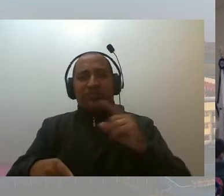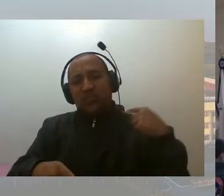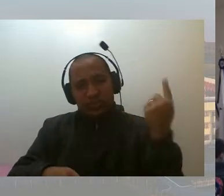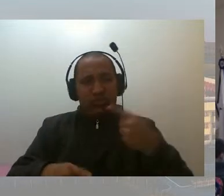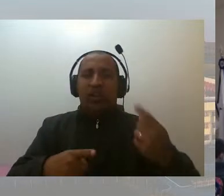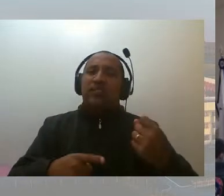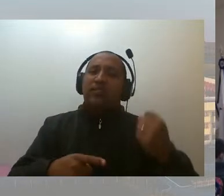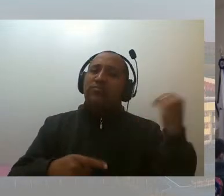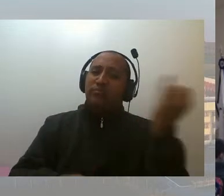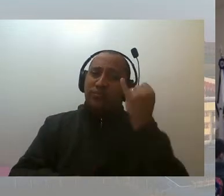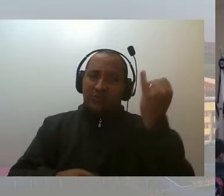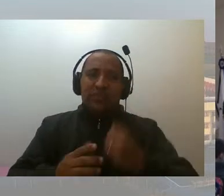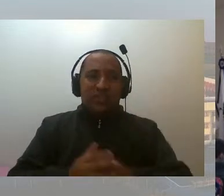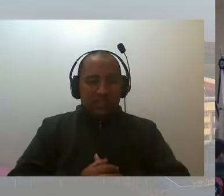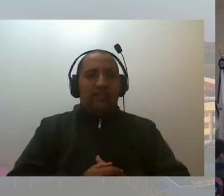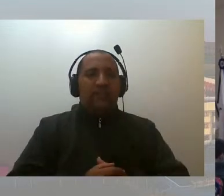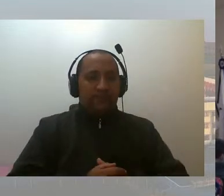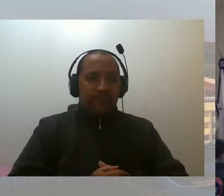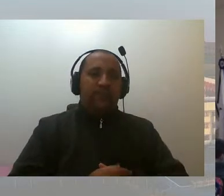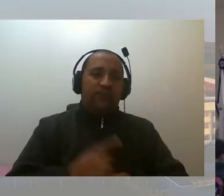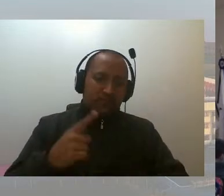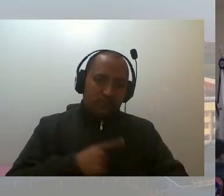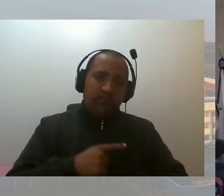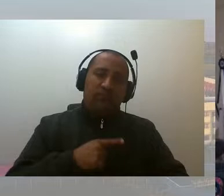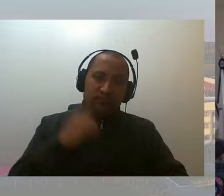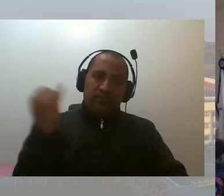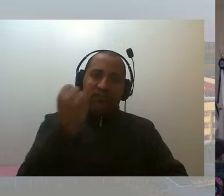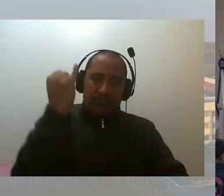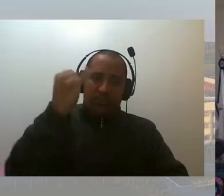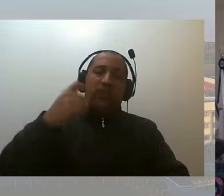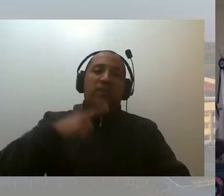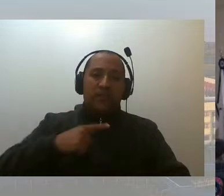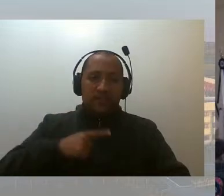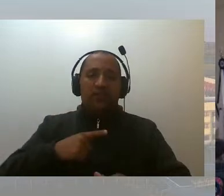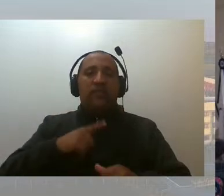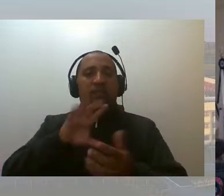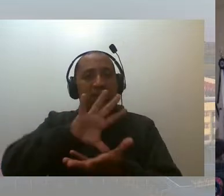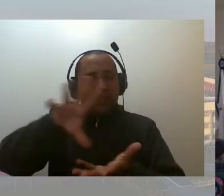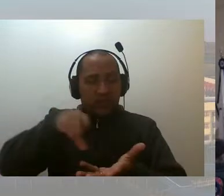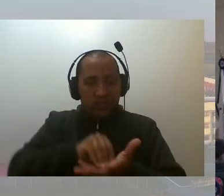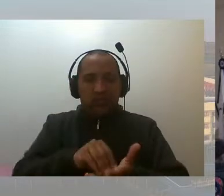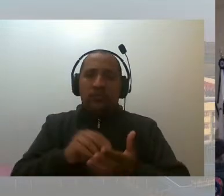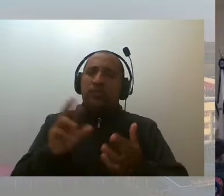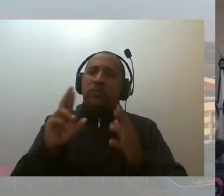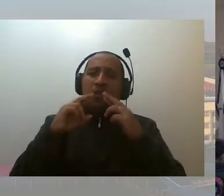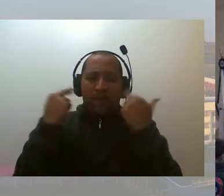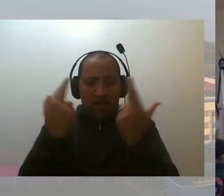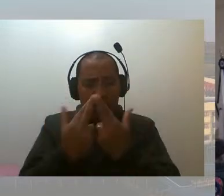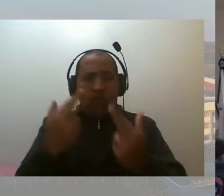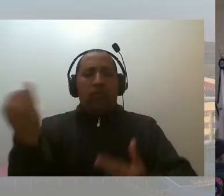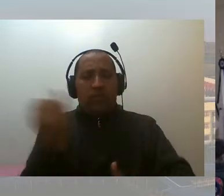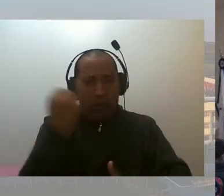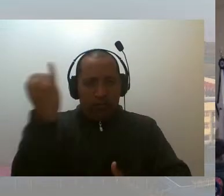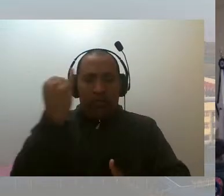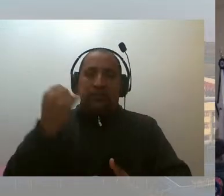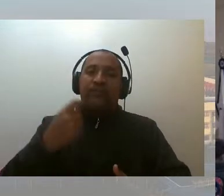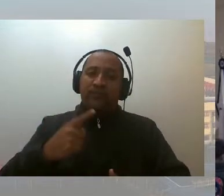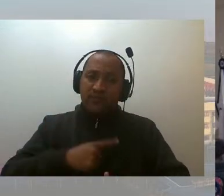também uma questão que é importante falar, dentro dessa comissão a gente fez reuniões importantíssimas,